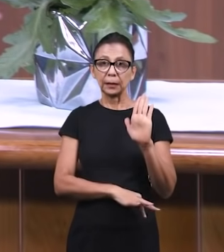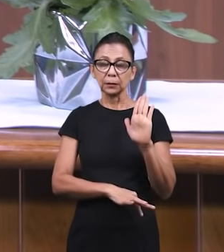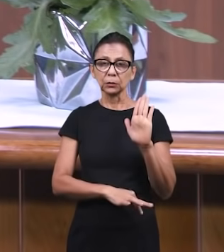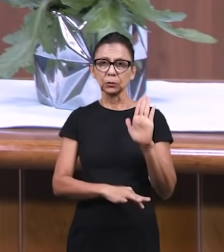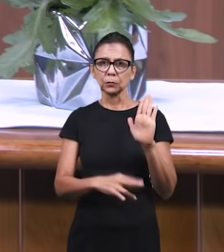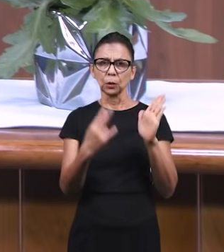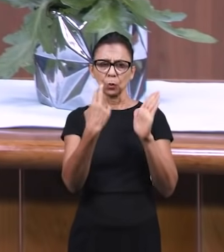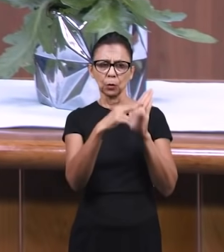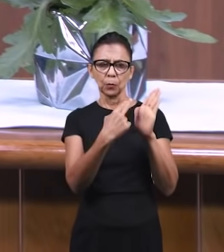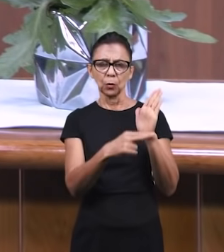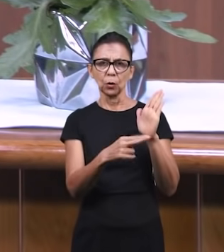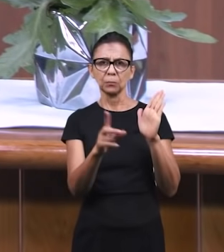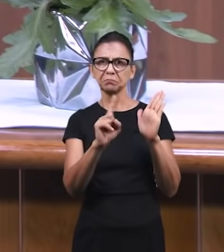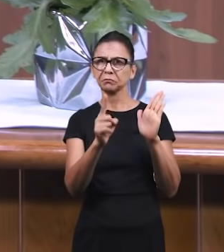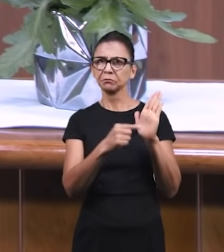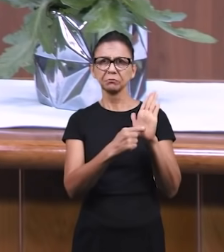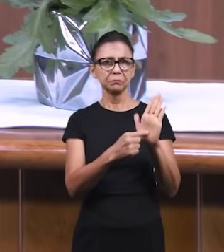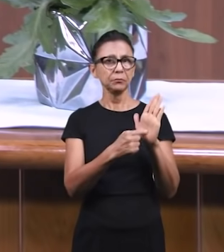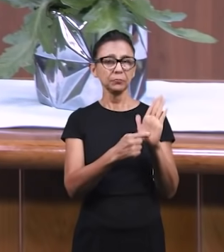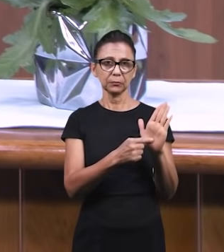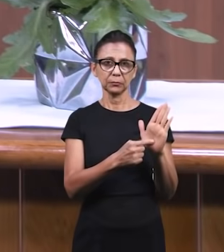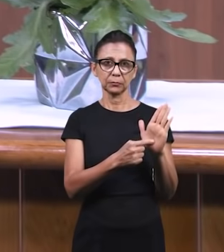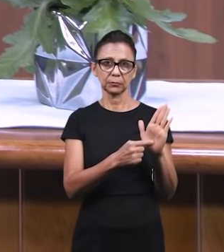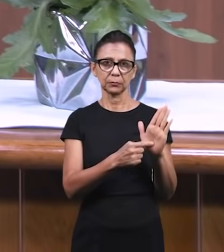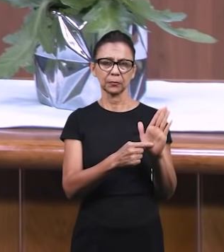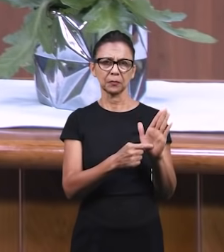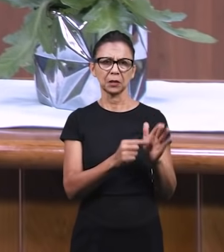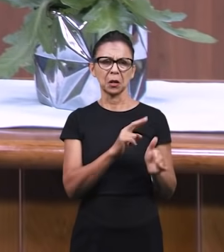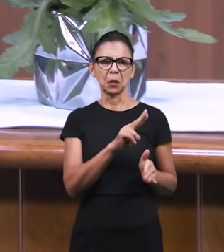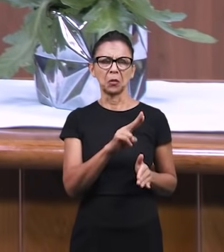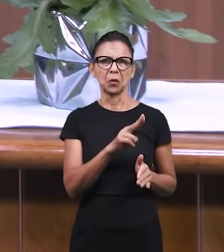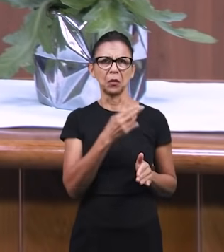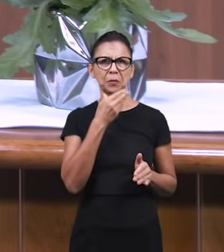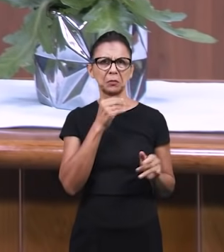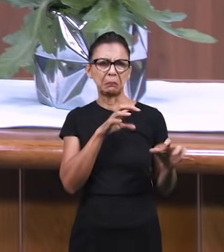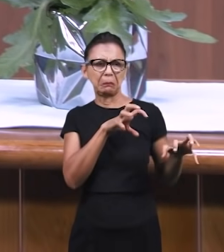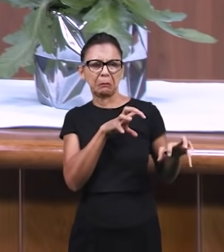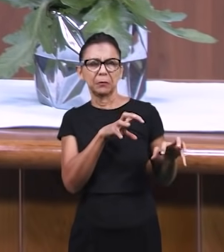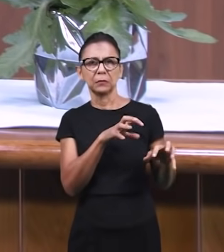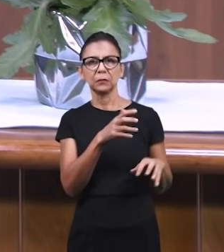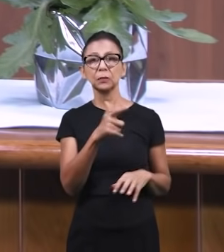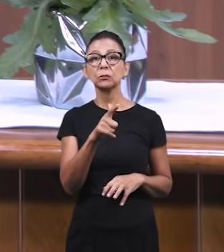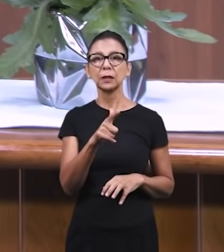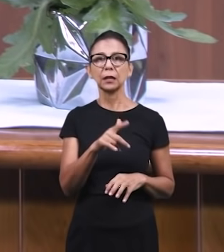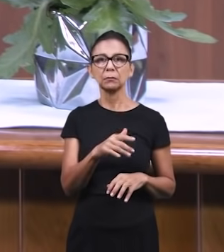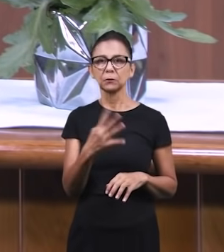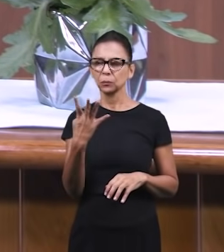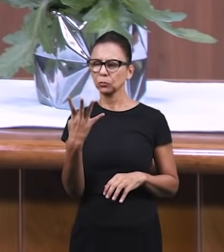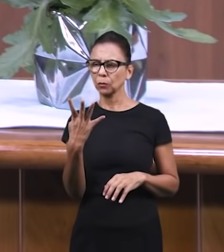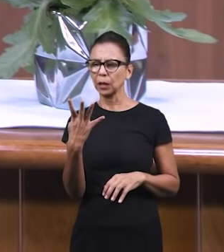quê? Porque todo homem, ele é um vaso de Deus, ele é usado por Deus. O